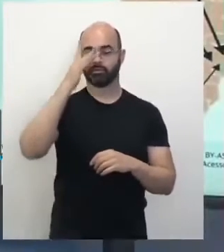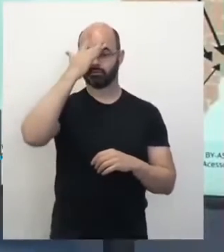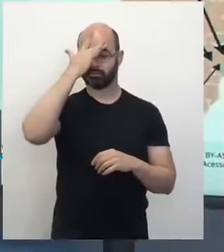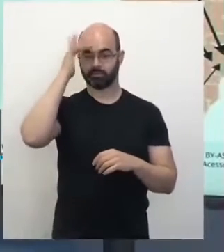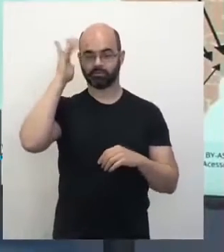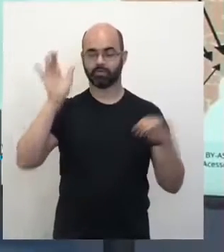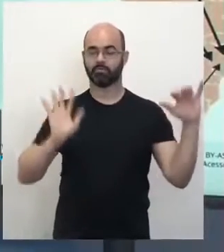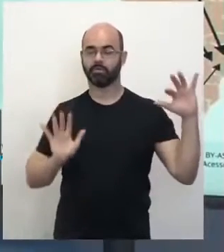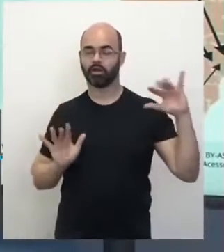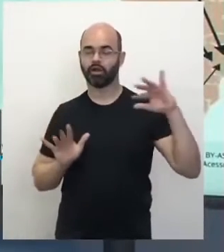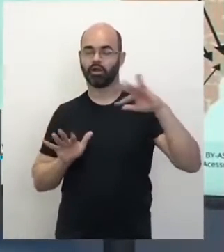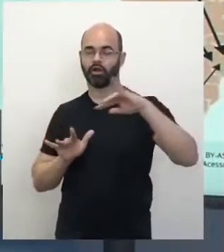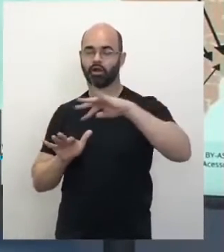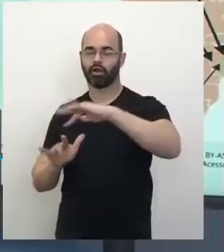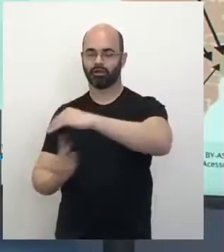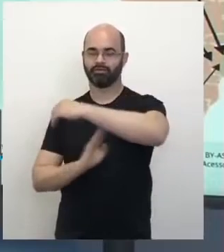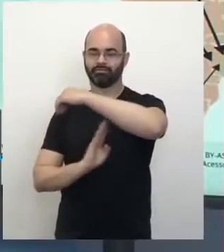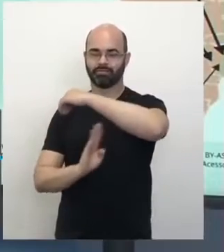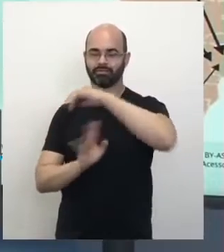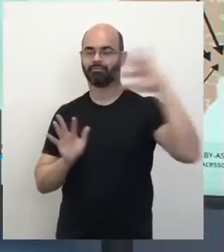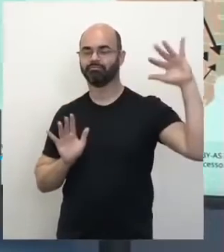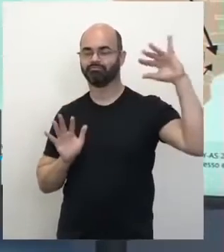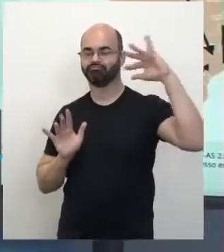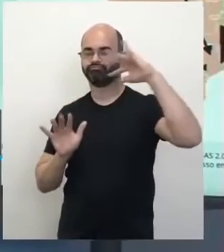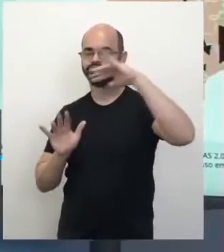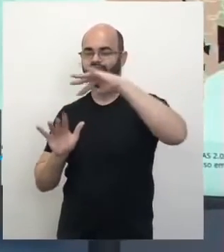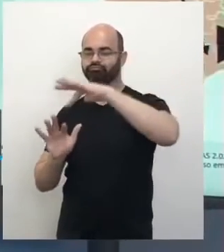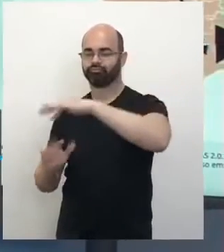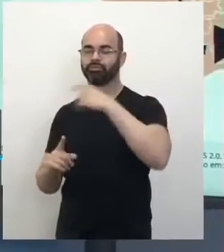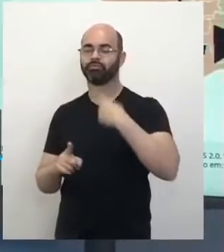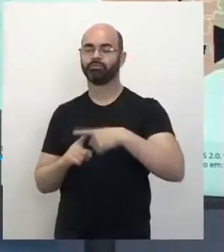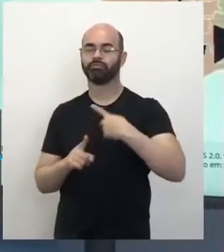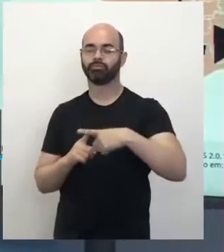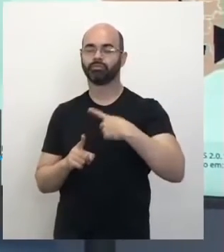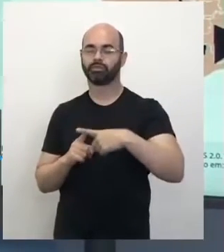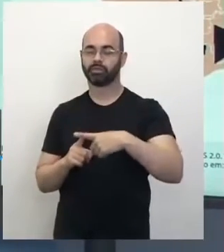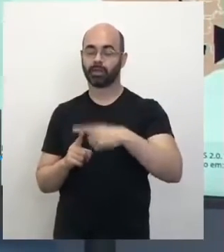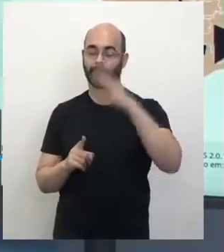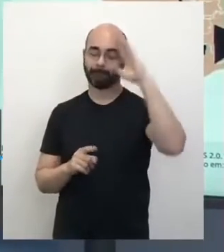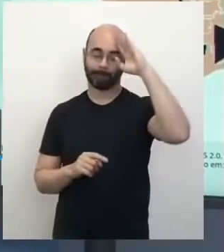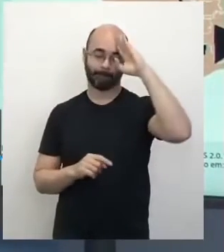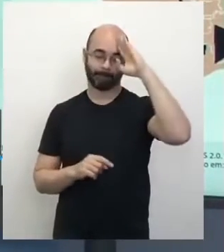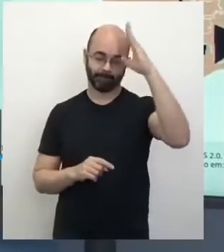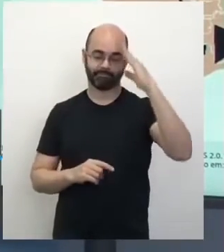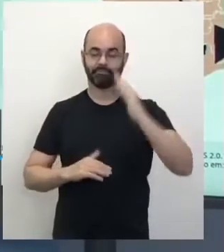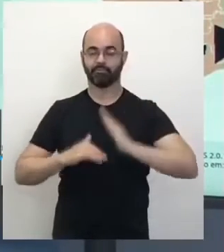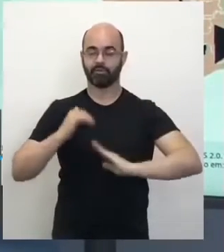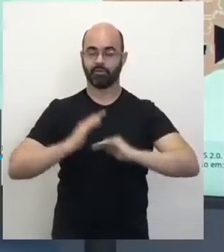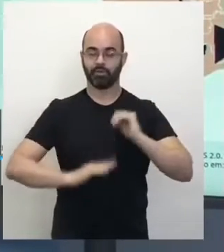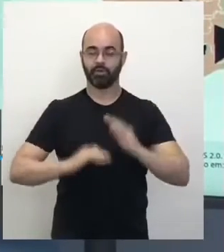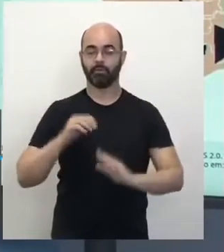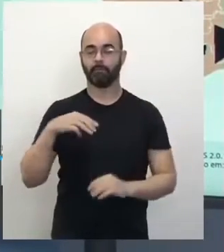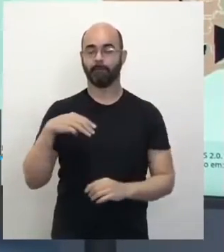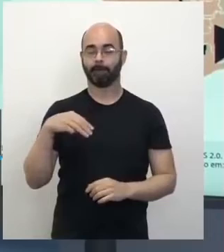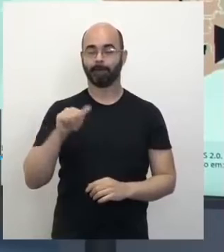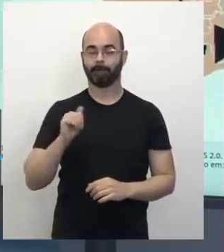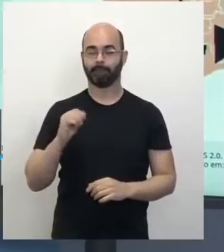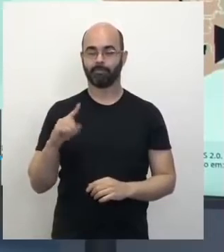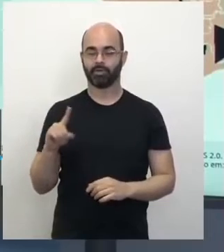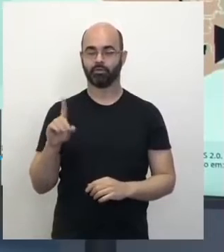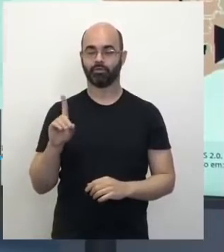vindo aqui, para quê? Para ter a mão de obra e principalmente a reserva dessa mão de obra